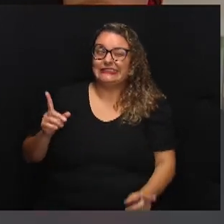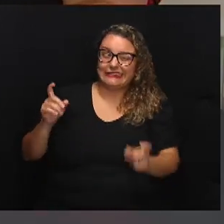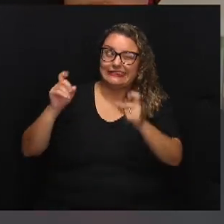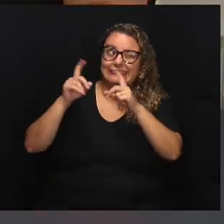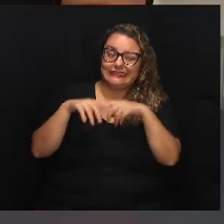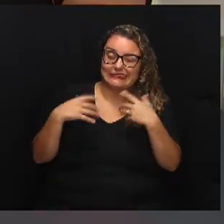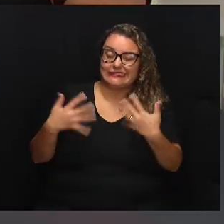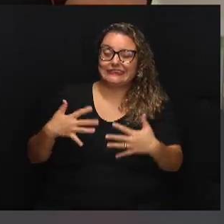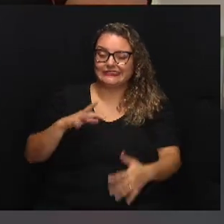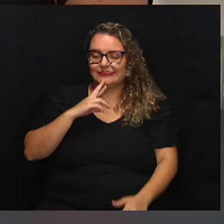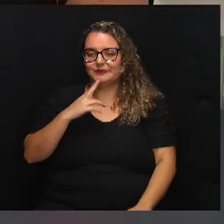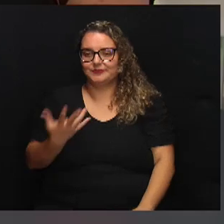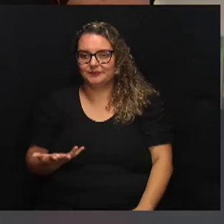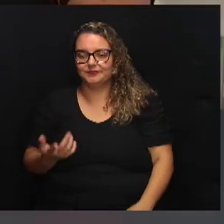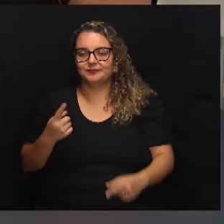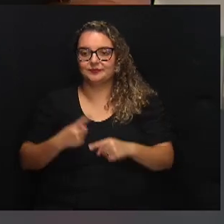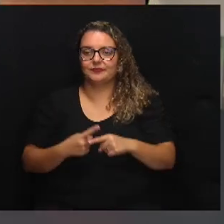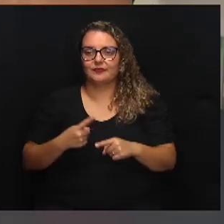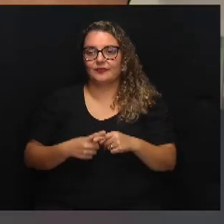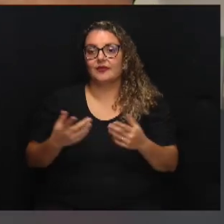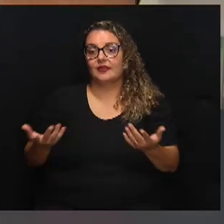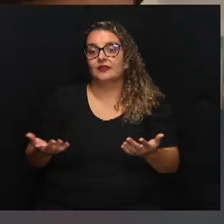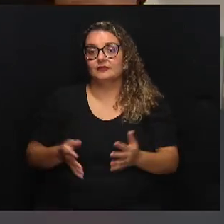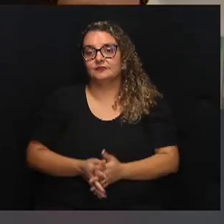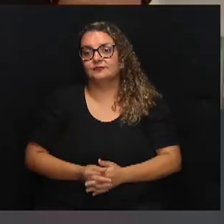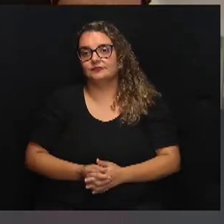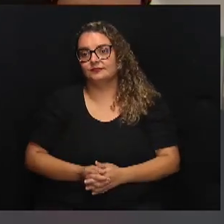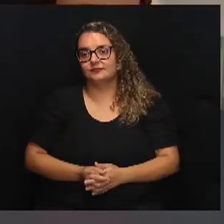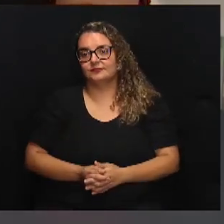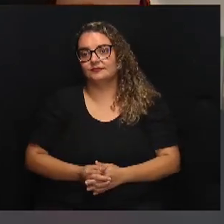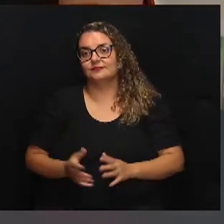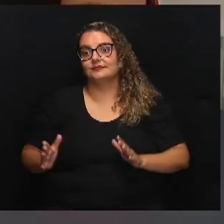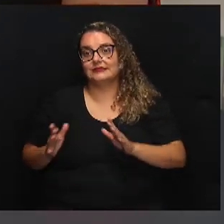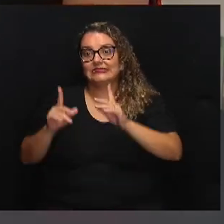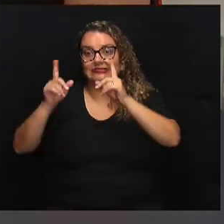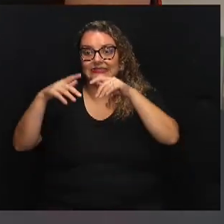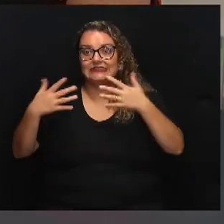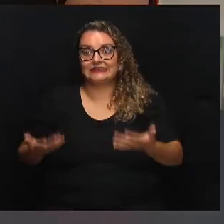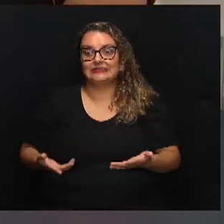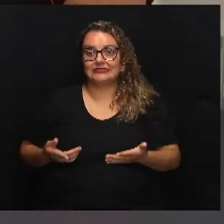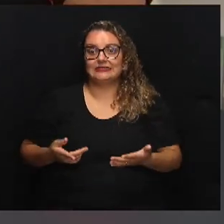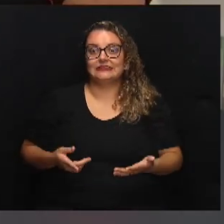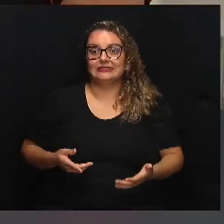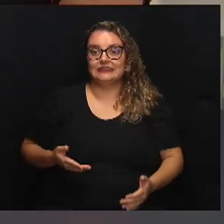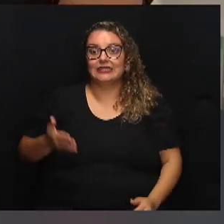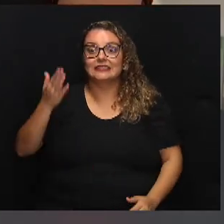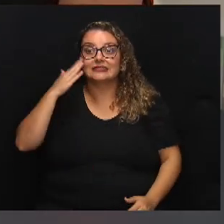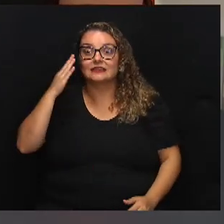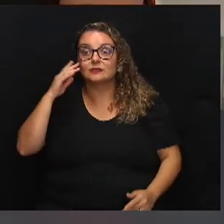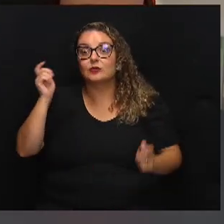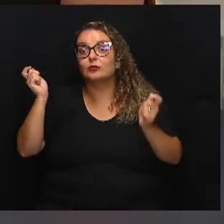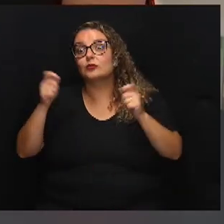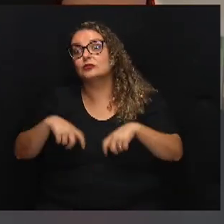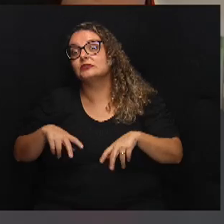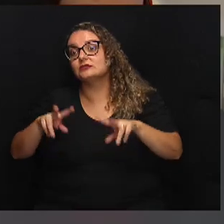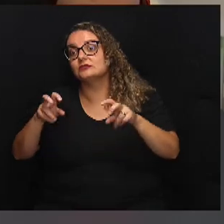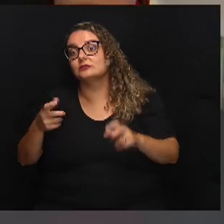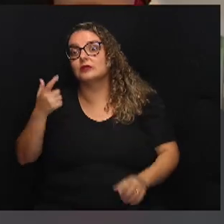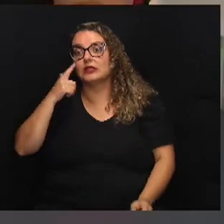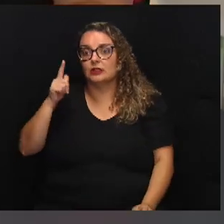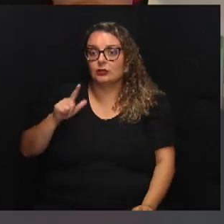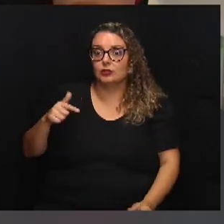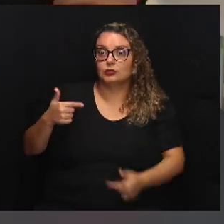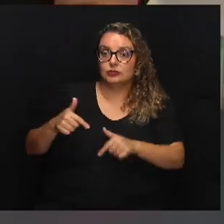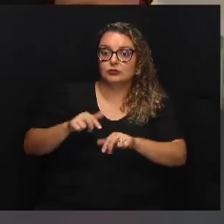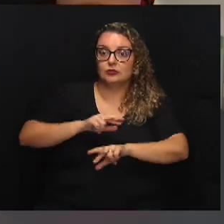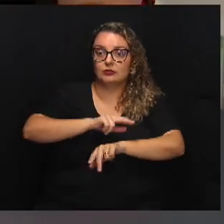difícil responder porque isso nos coloca diante de um dilema que é cravar um tema possível. Mas é claro que a gente trabalha com uma série